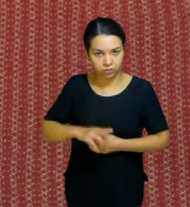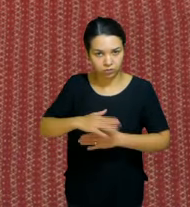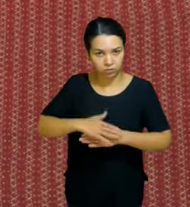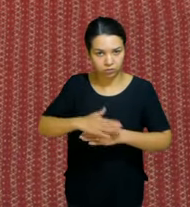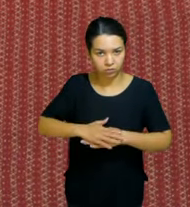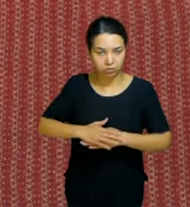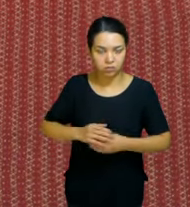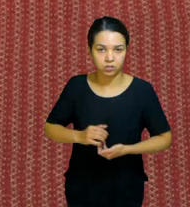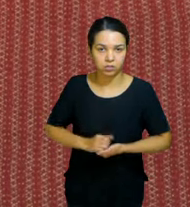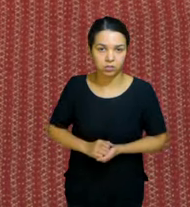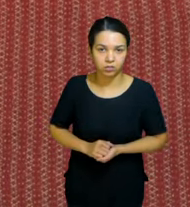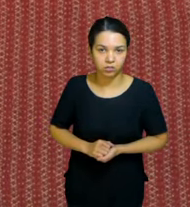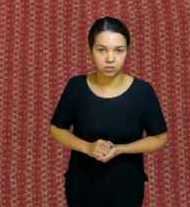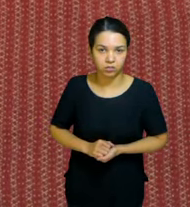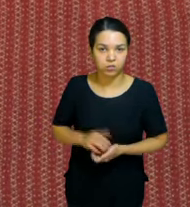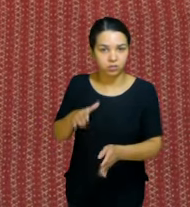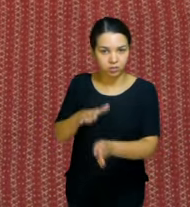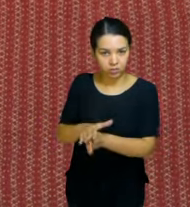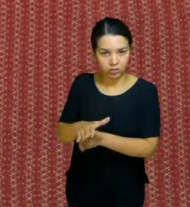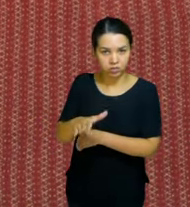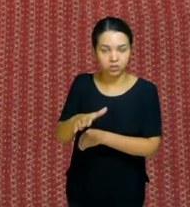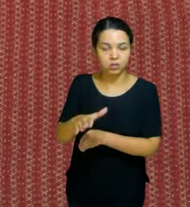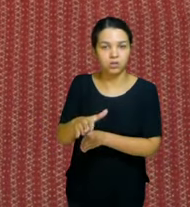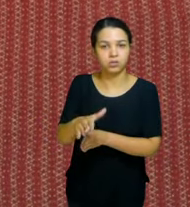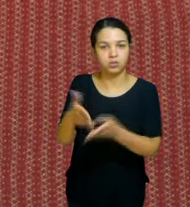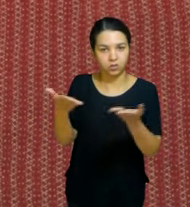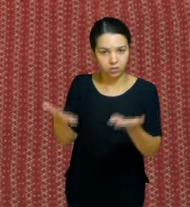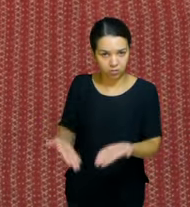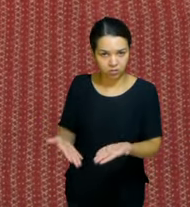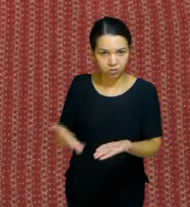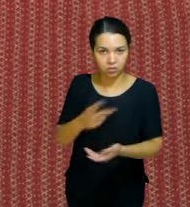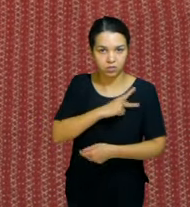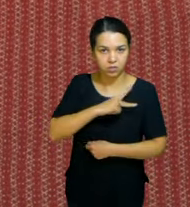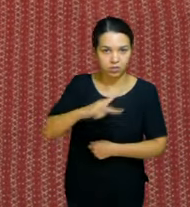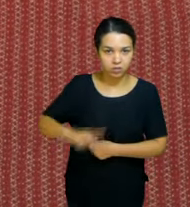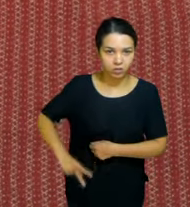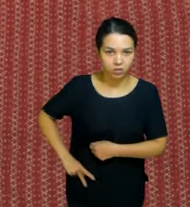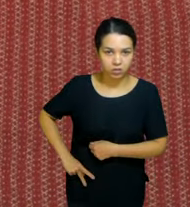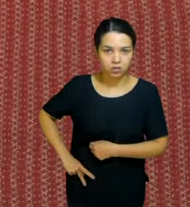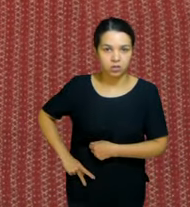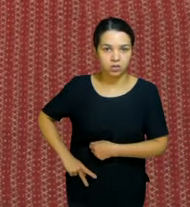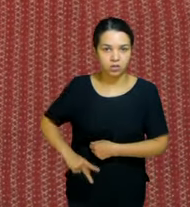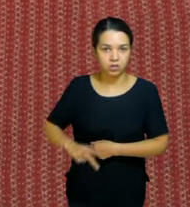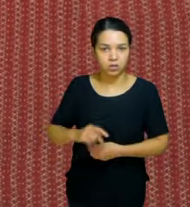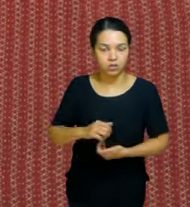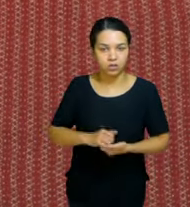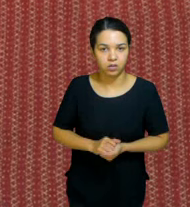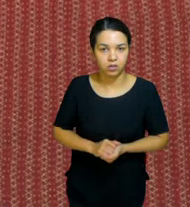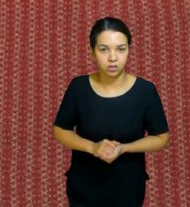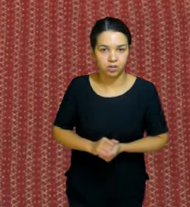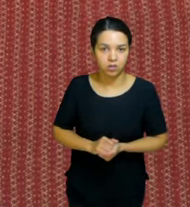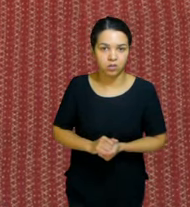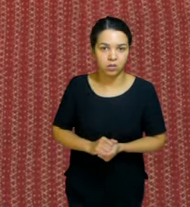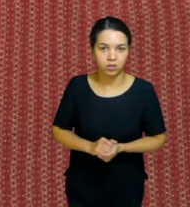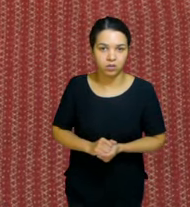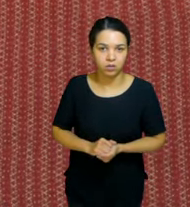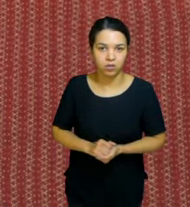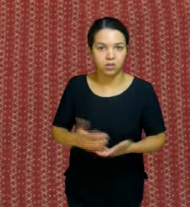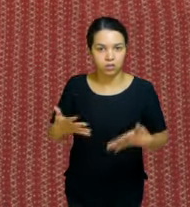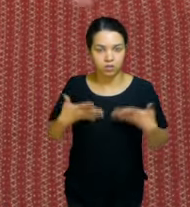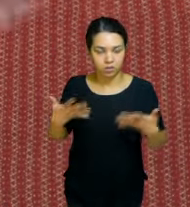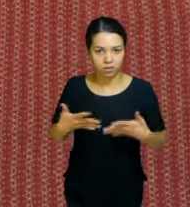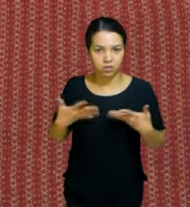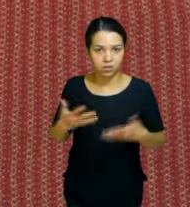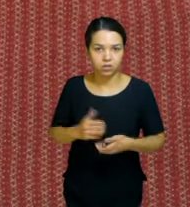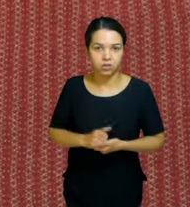da palavra, nós aconselhamos naquele momento o nosso presidente Freiberg, que recebemos ele com ânimo, porque